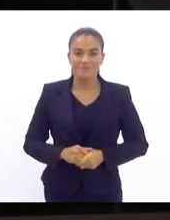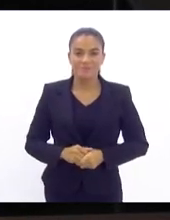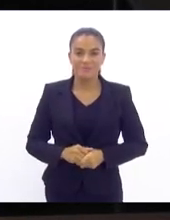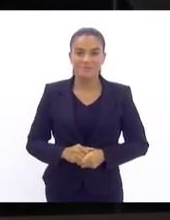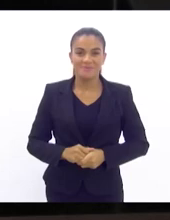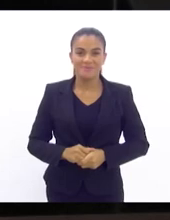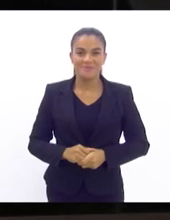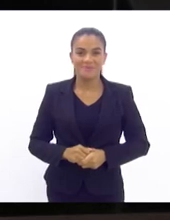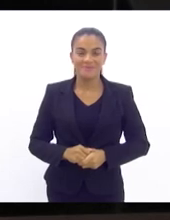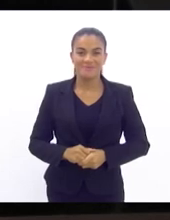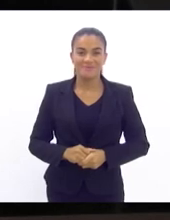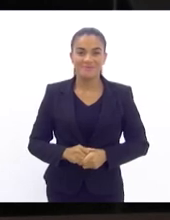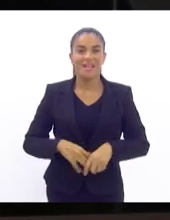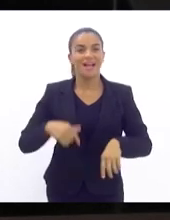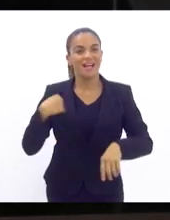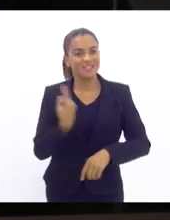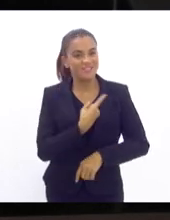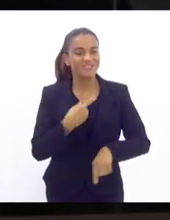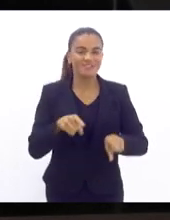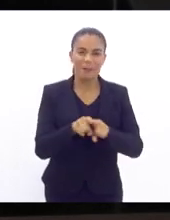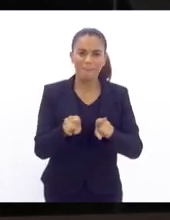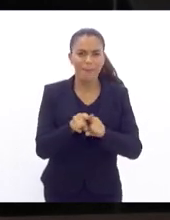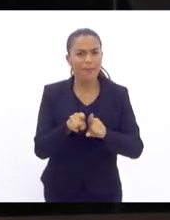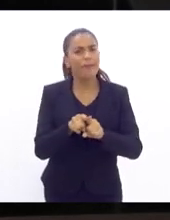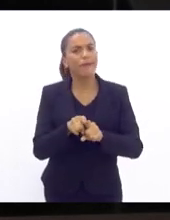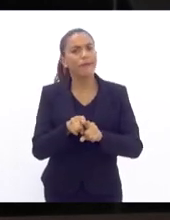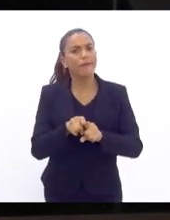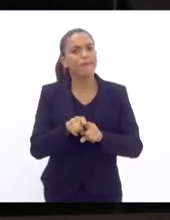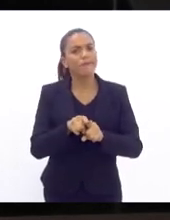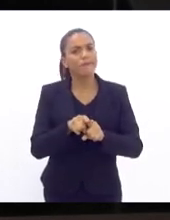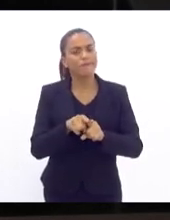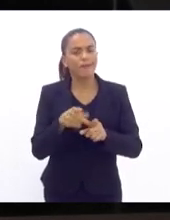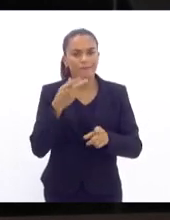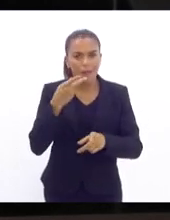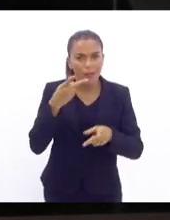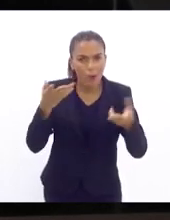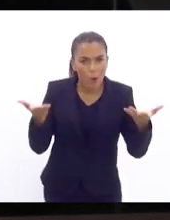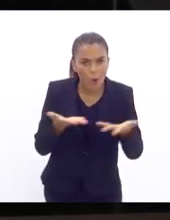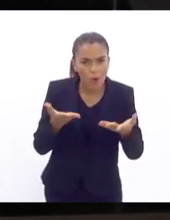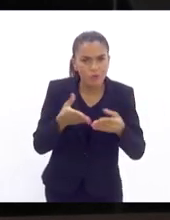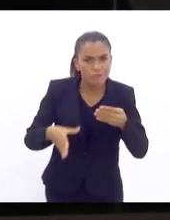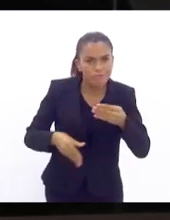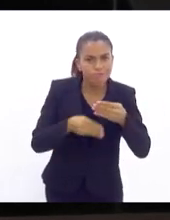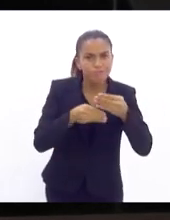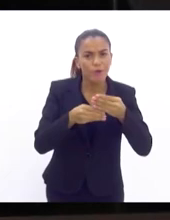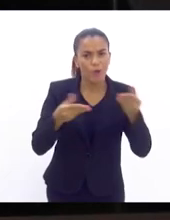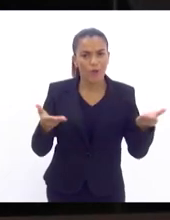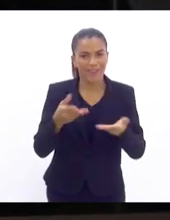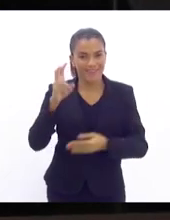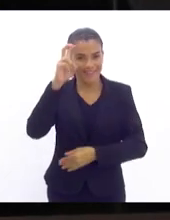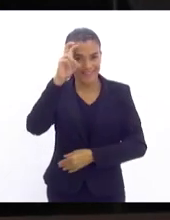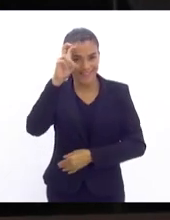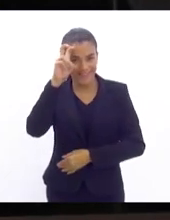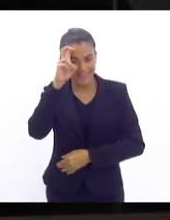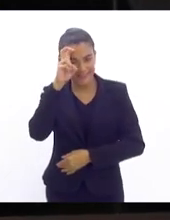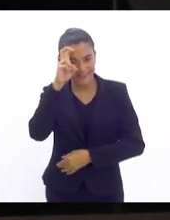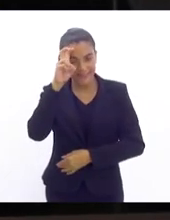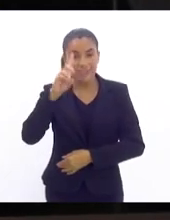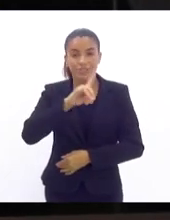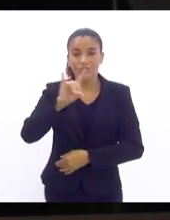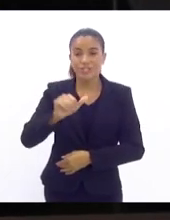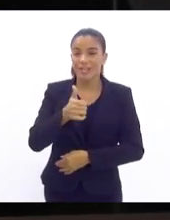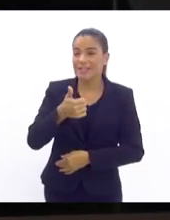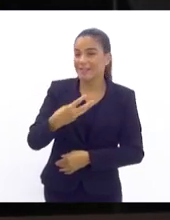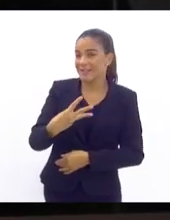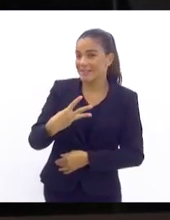gente também faz uma referência hoje, quinta-feira, dia